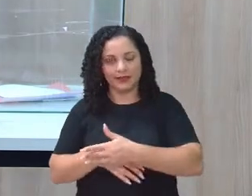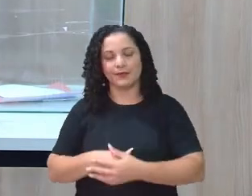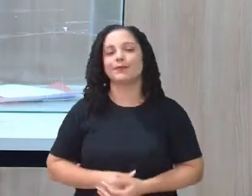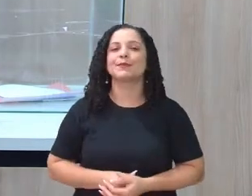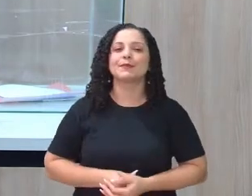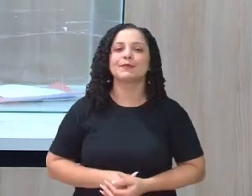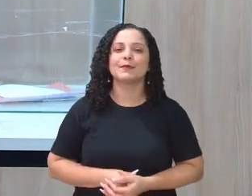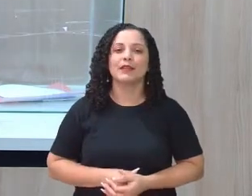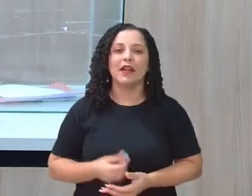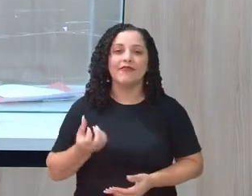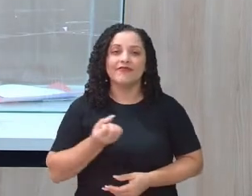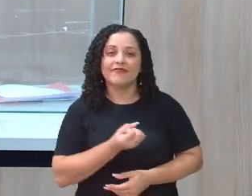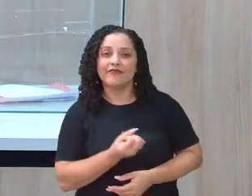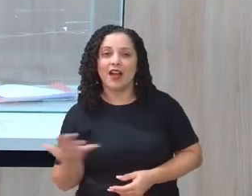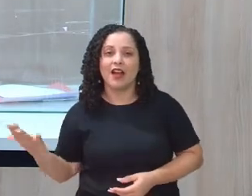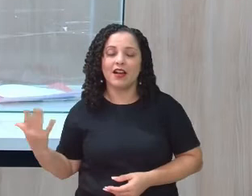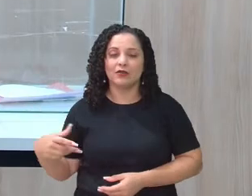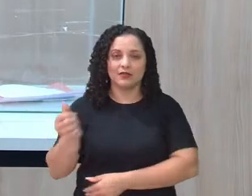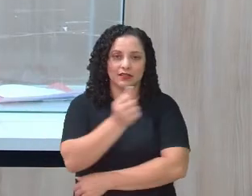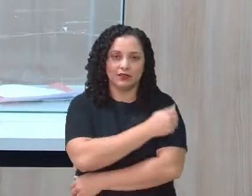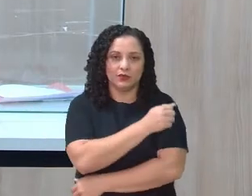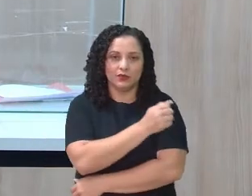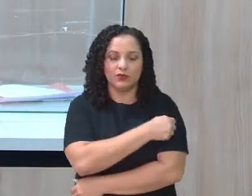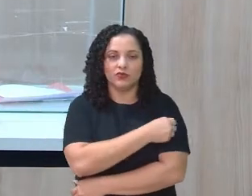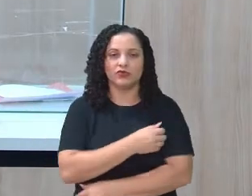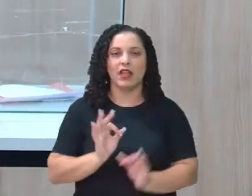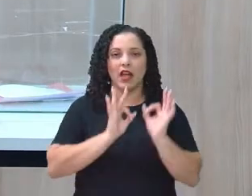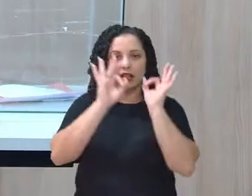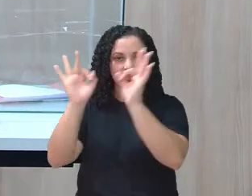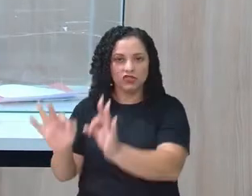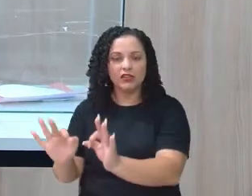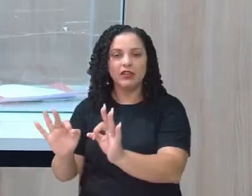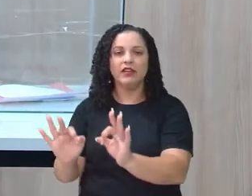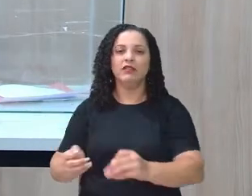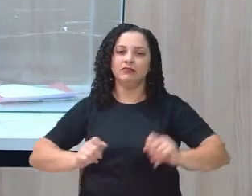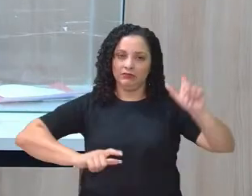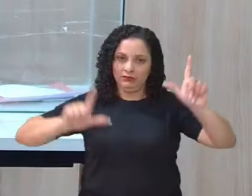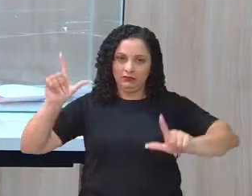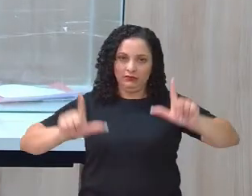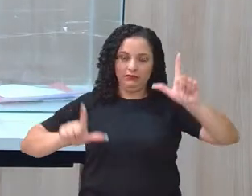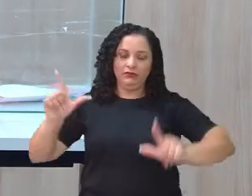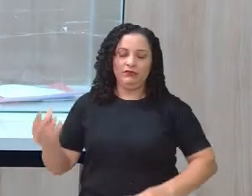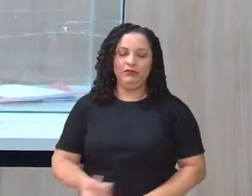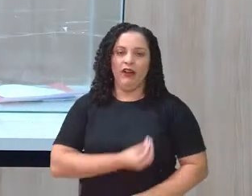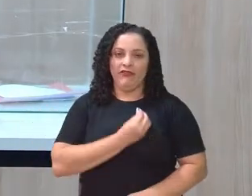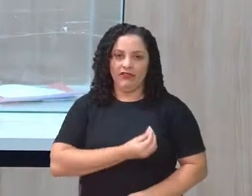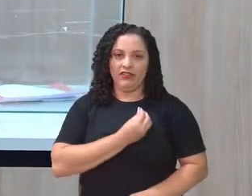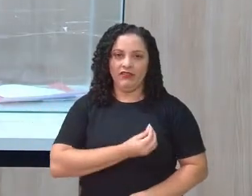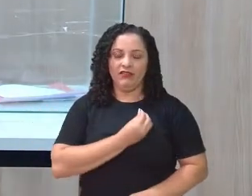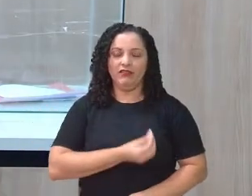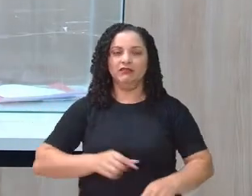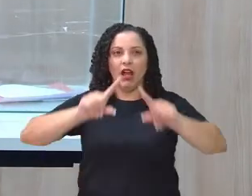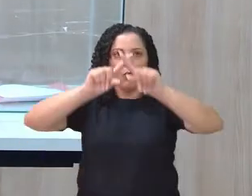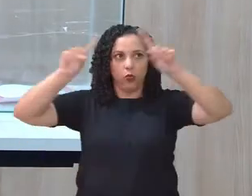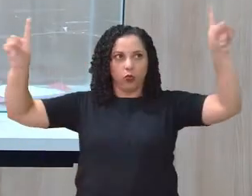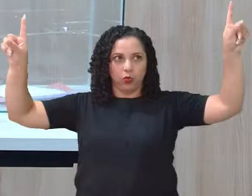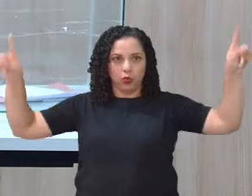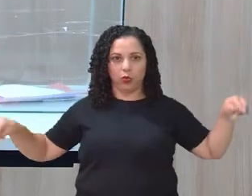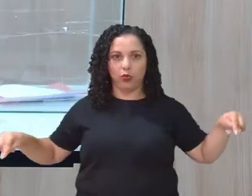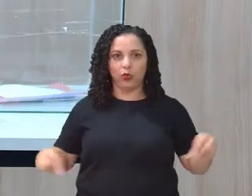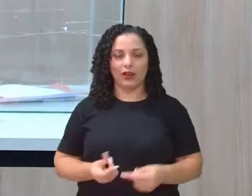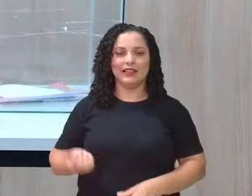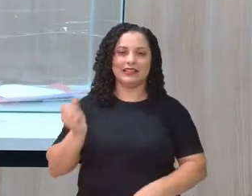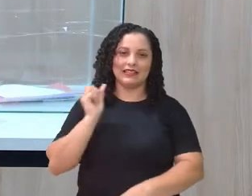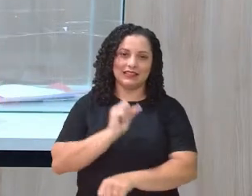fazendo o seguinte, eles estão assistindo a aula ao vivo pela TV, certo? Um aparelho lá grandão, sentadinho